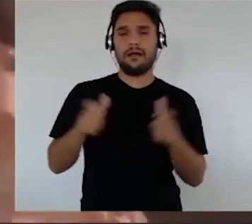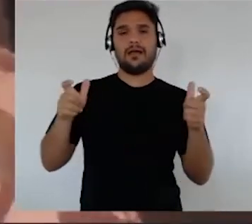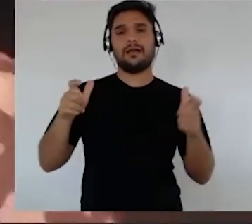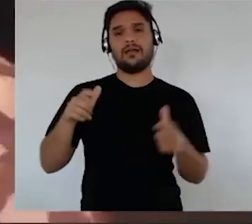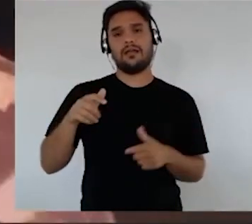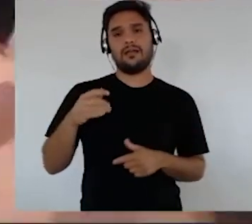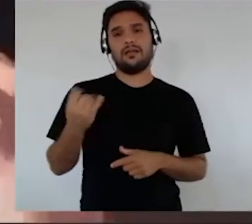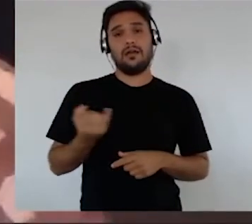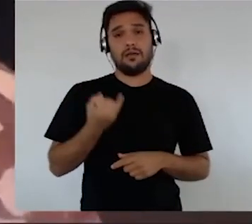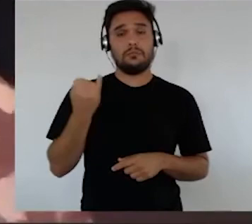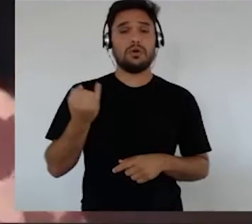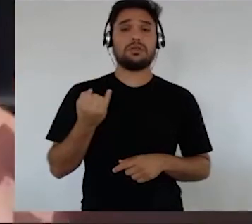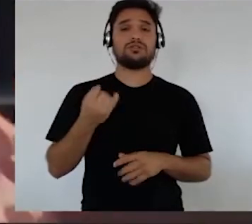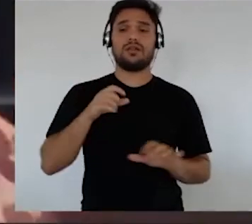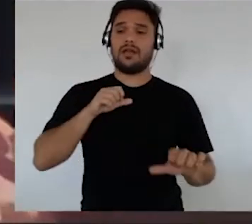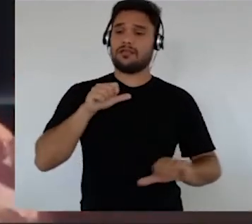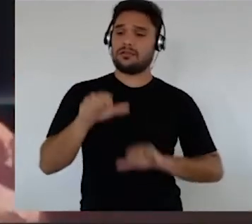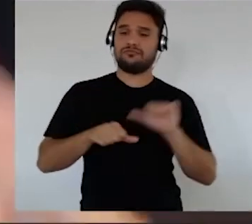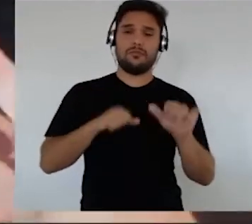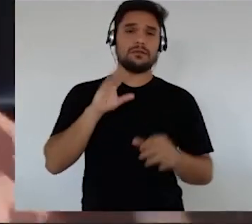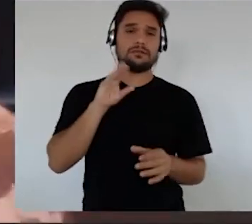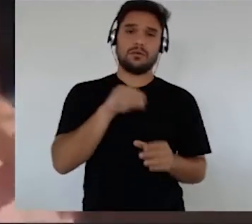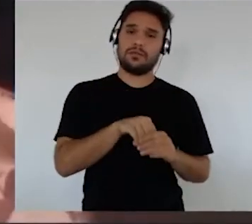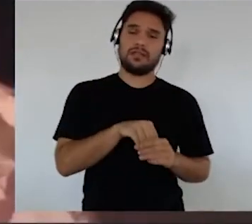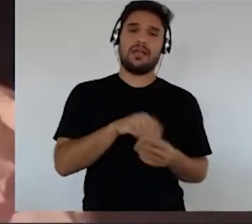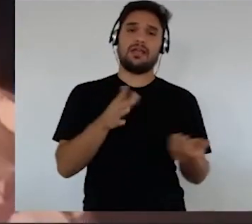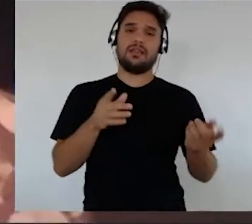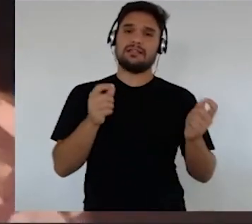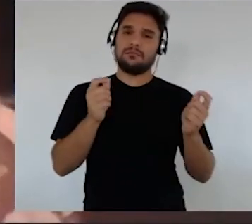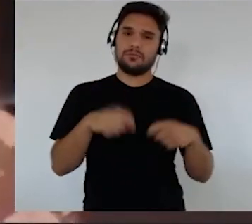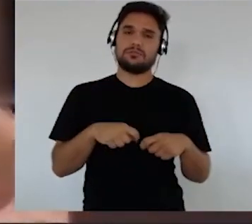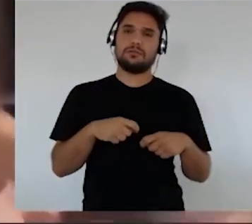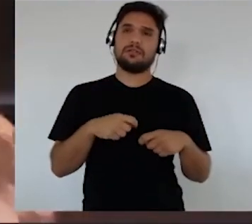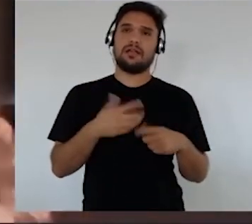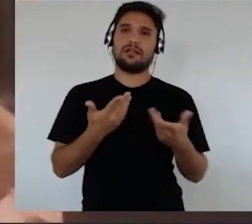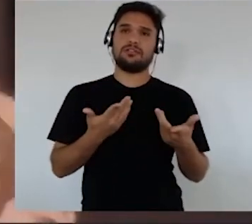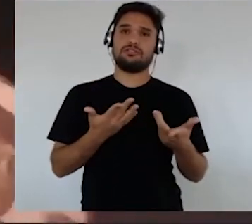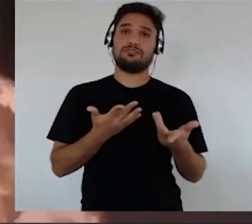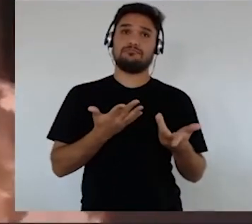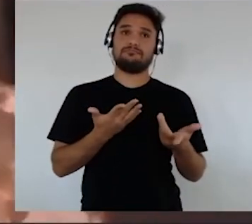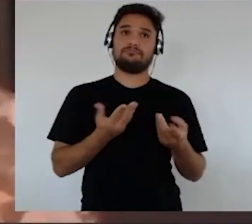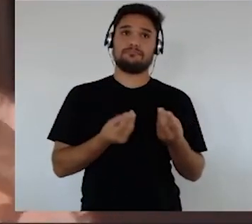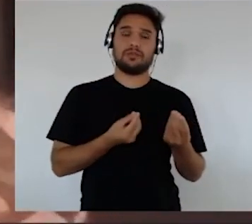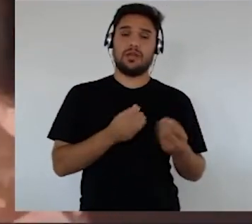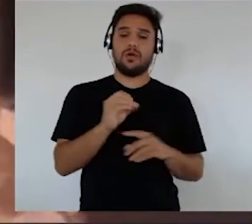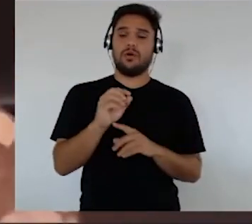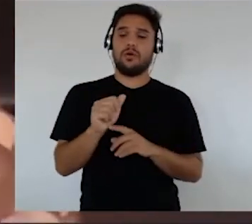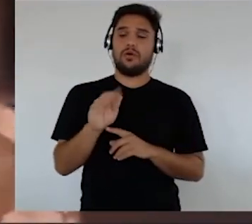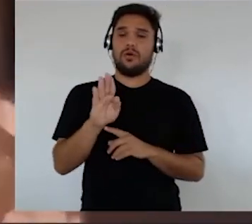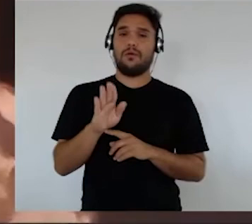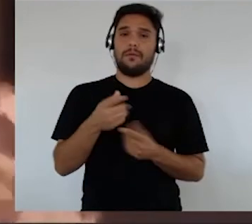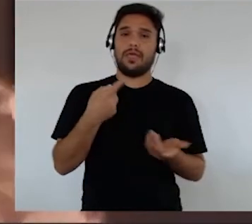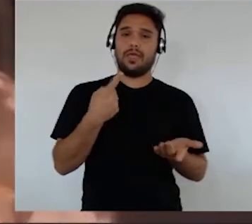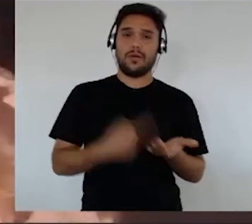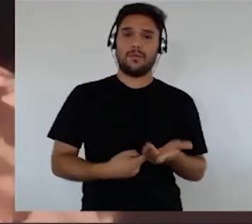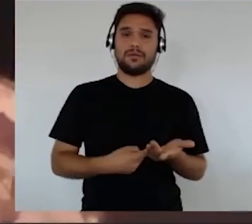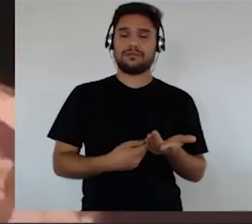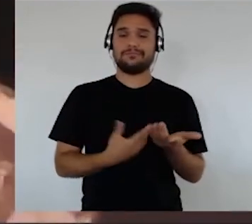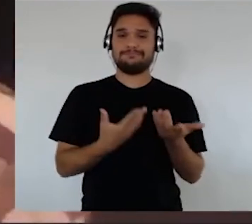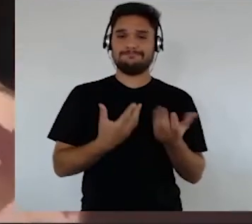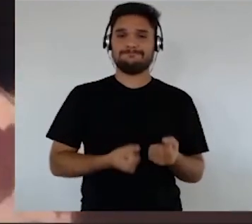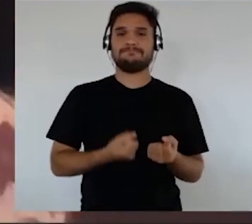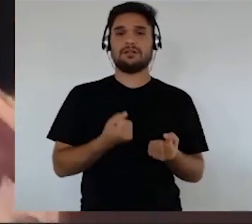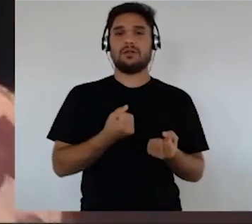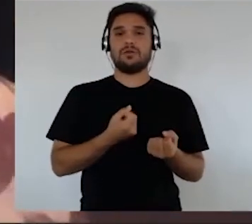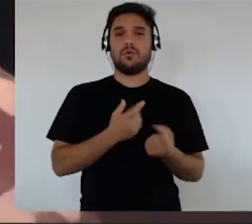legado, essa transformação interna, essa possibilidade de internamente a OAB assumir um compromisso com a